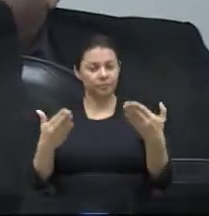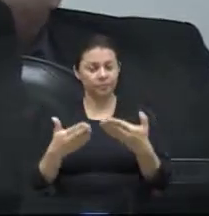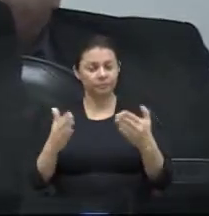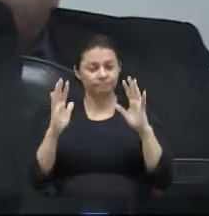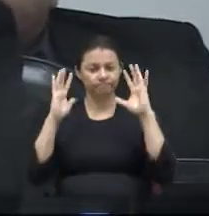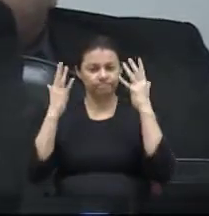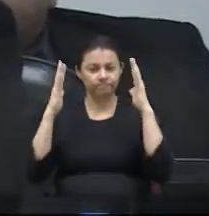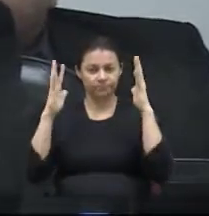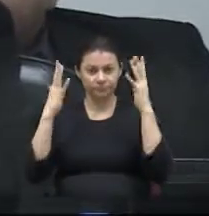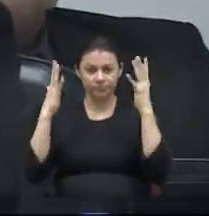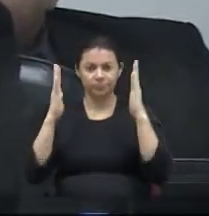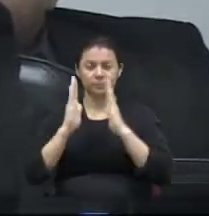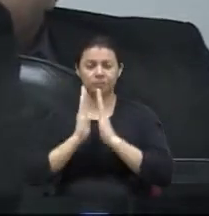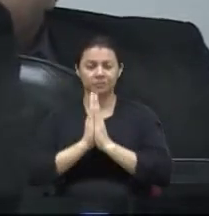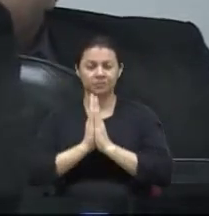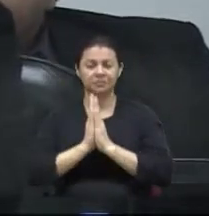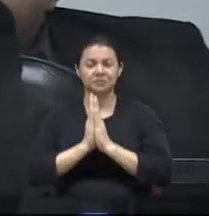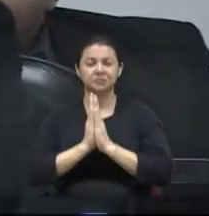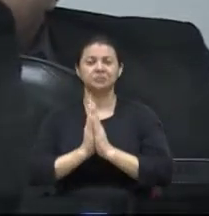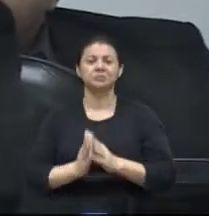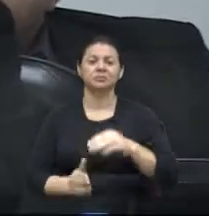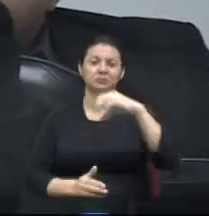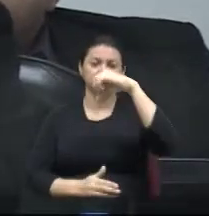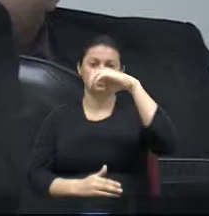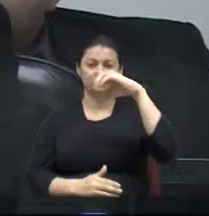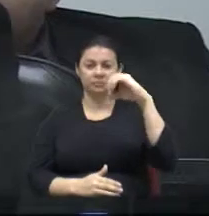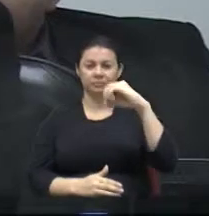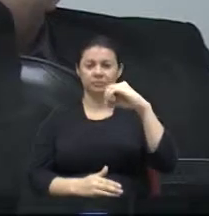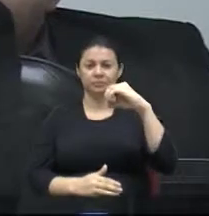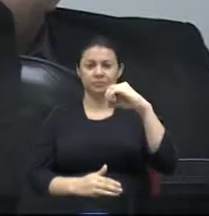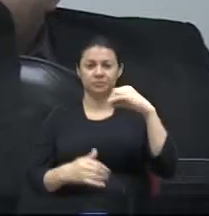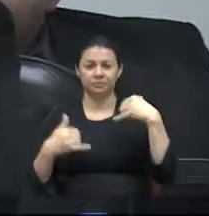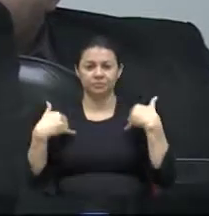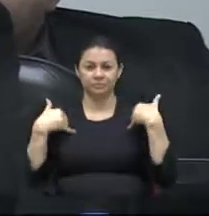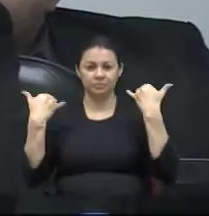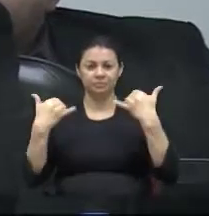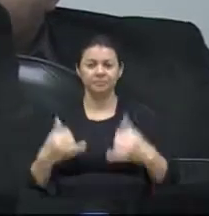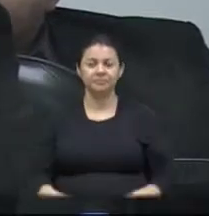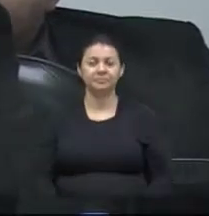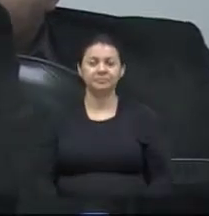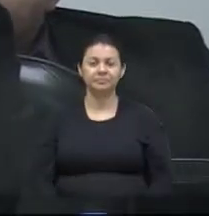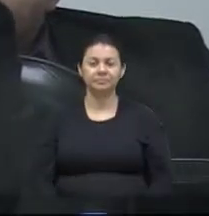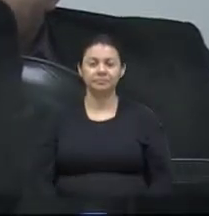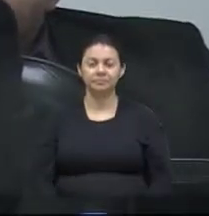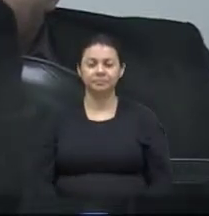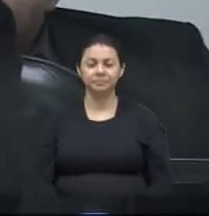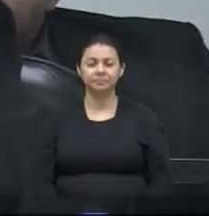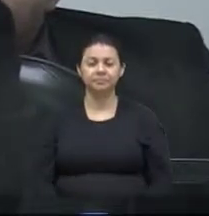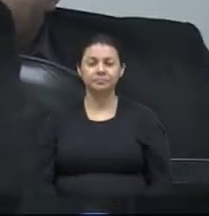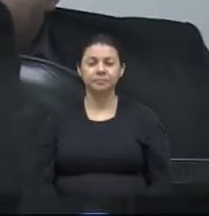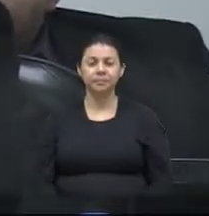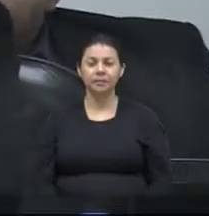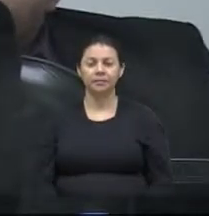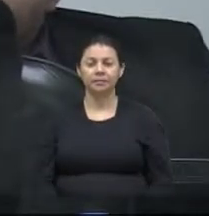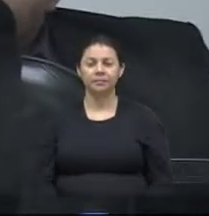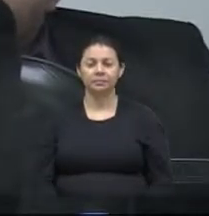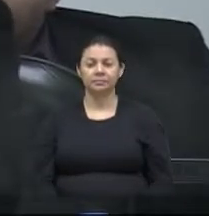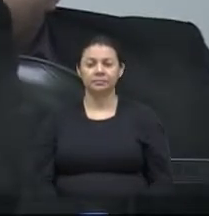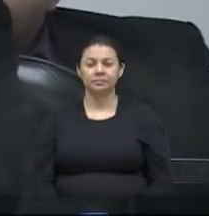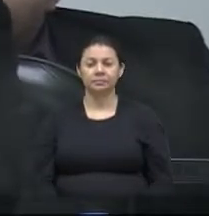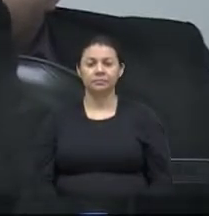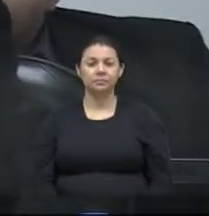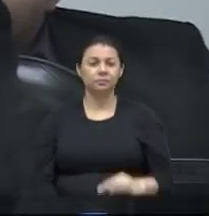presbiteriana pelos 90 anos pelo trabalho que vem exercendo que é uma inspiração a todos nós